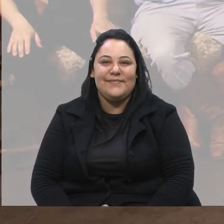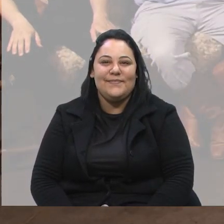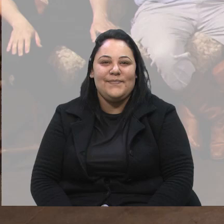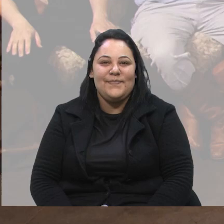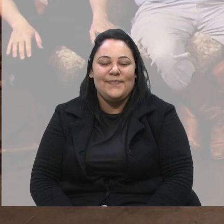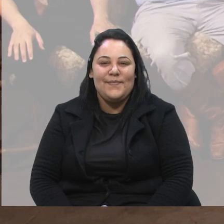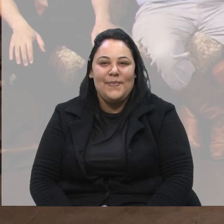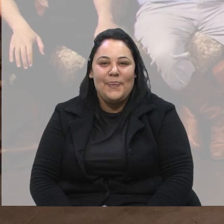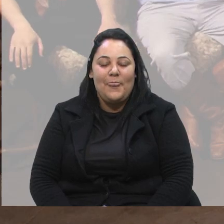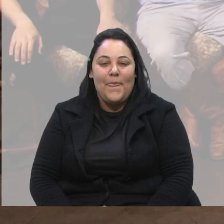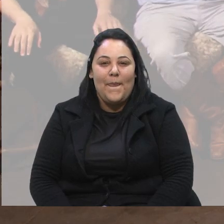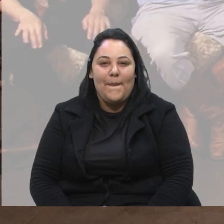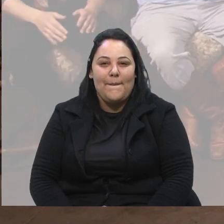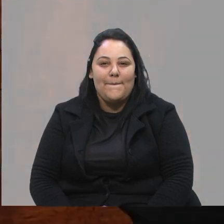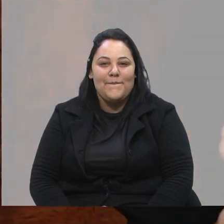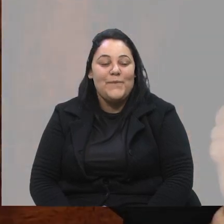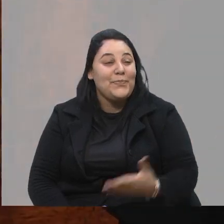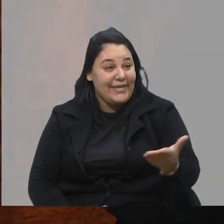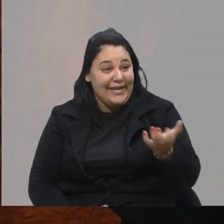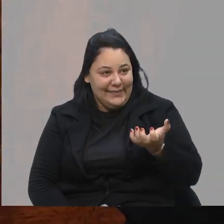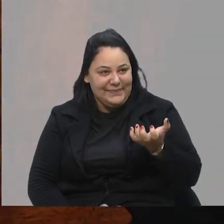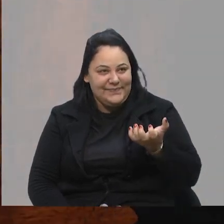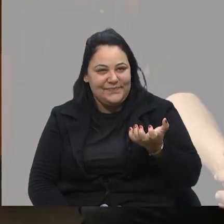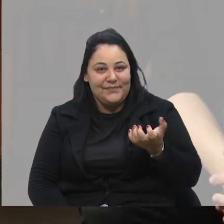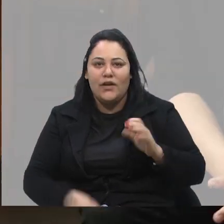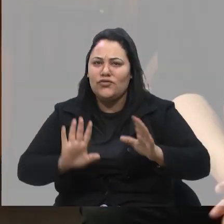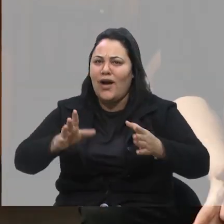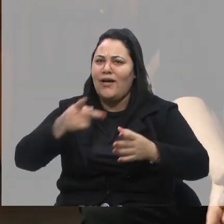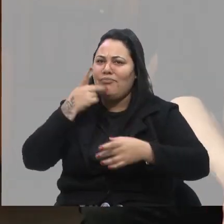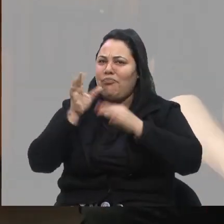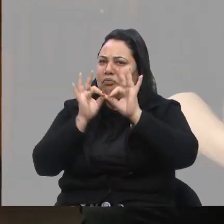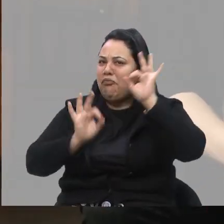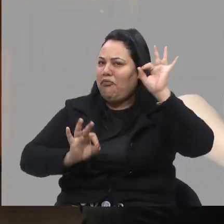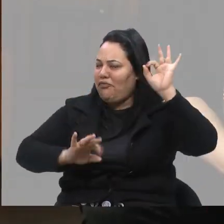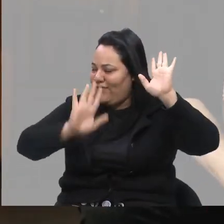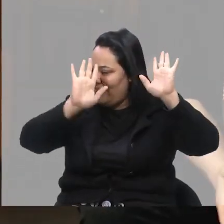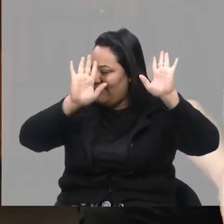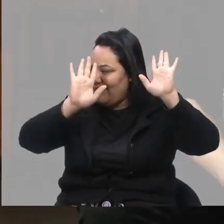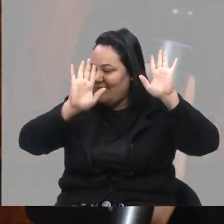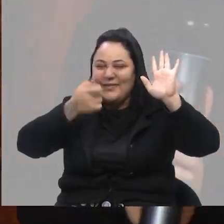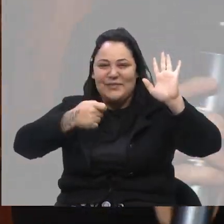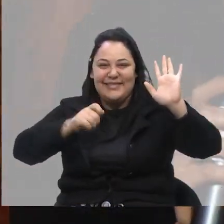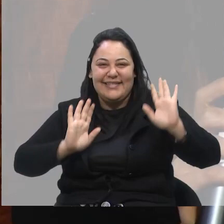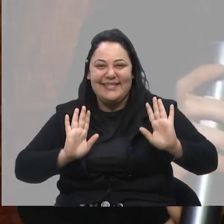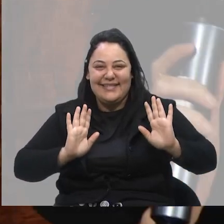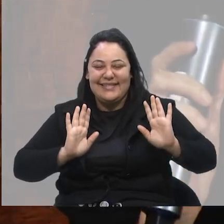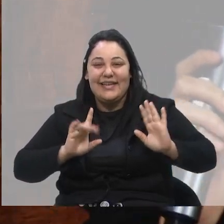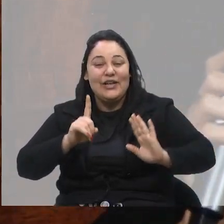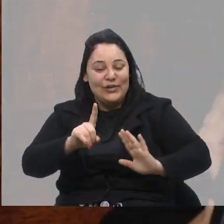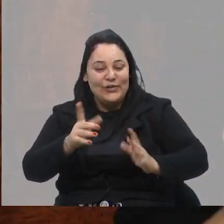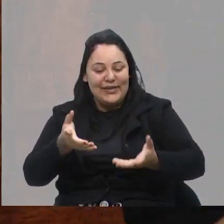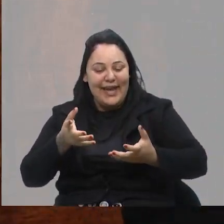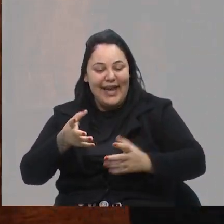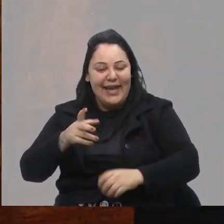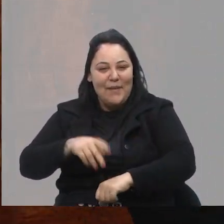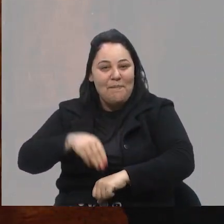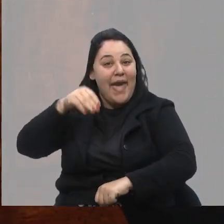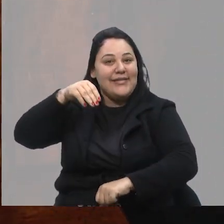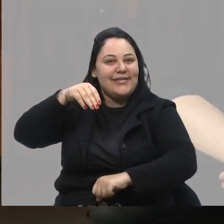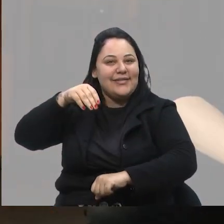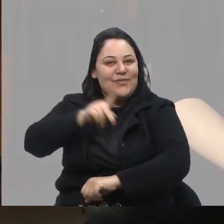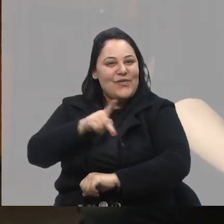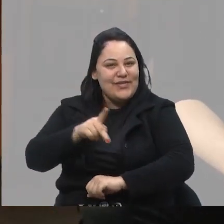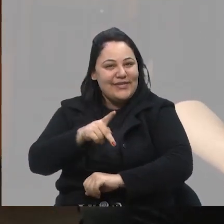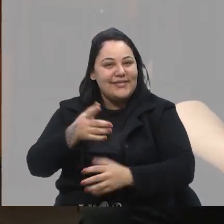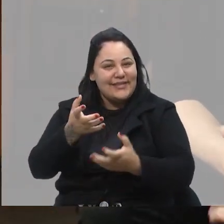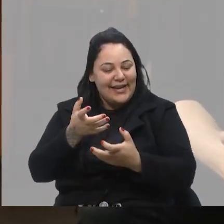Uma missão? Eu? Aí Não, eu já falei demais, tio. Acho que deu, né? Você que é o mestre, quer deixar um recado importante?